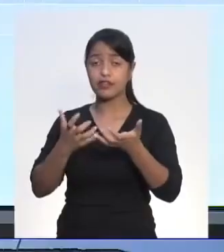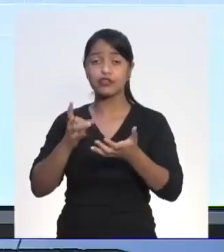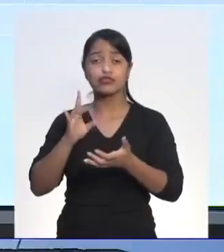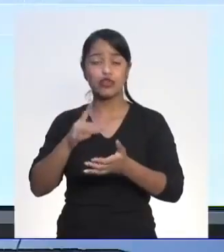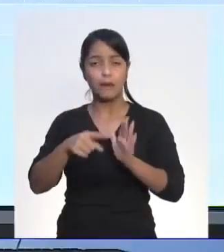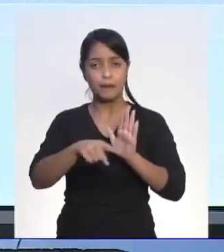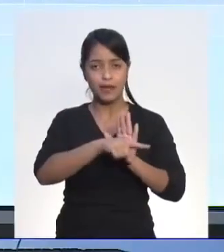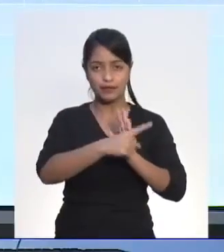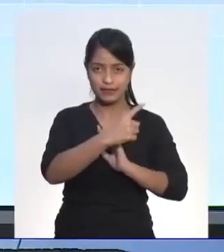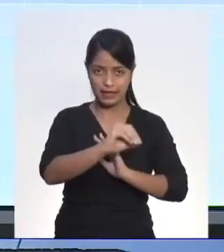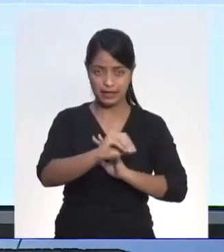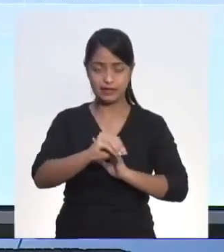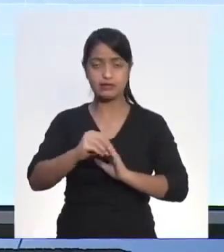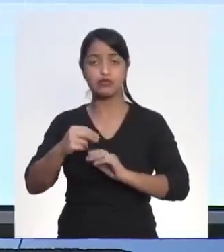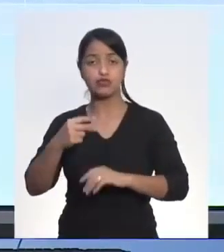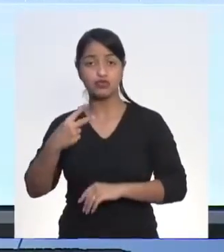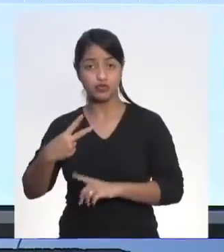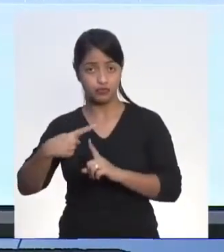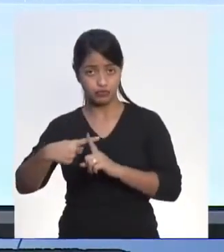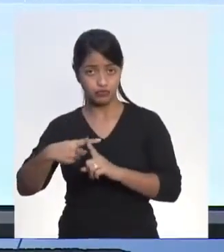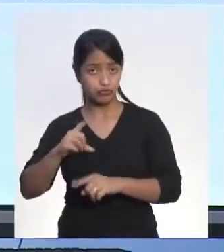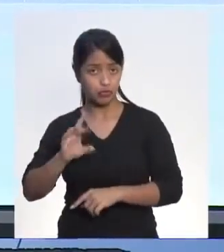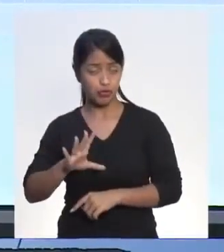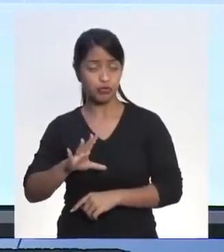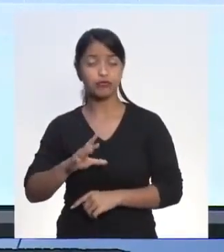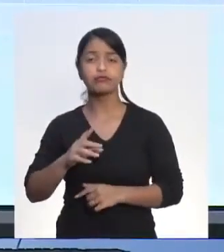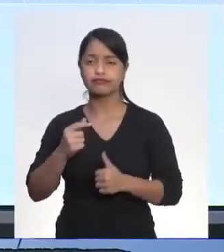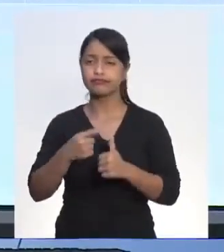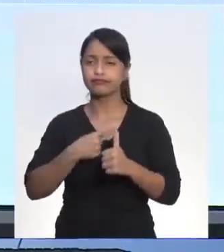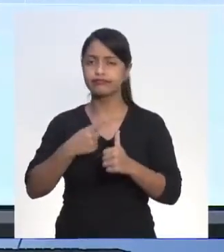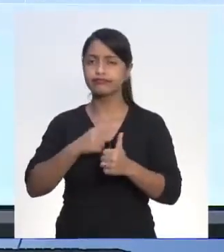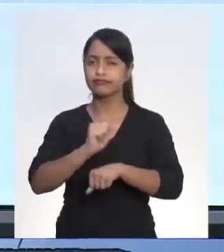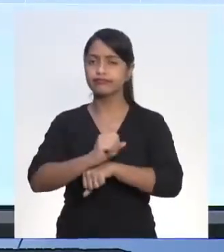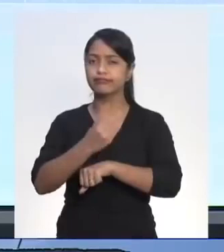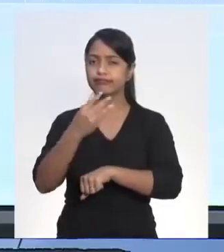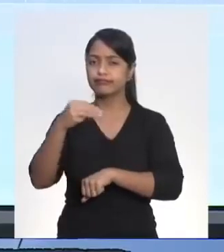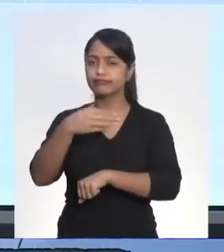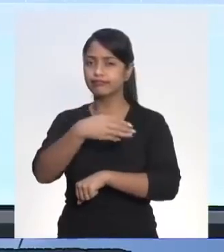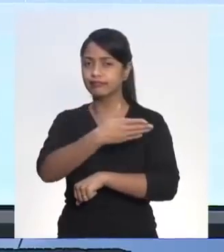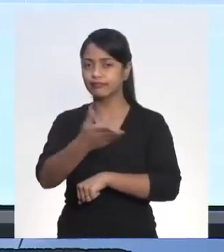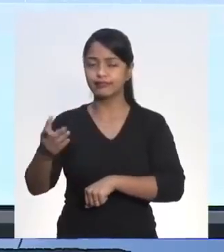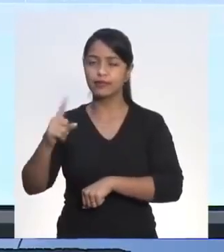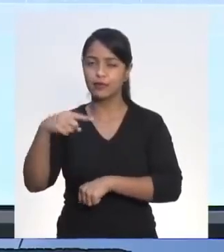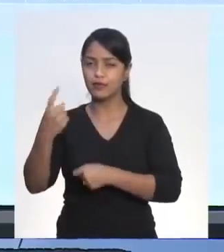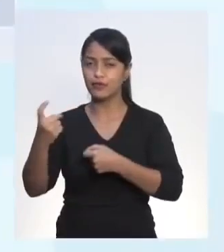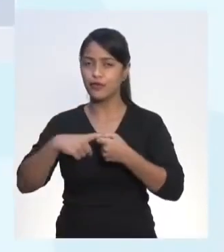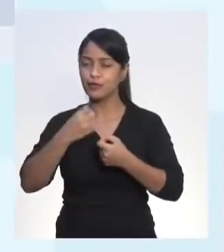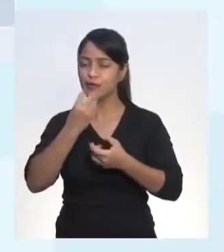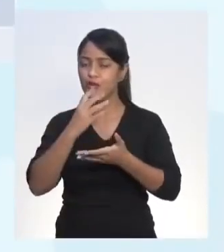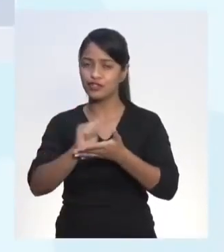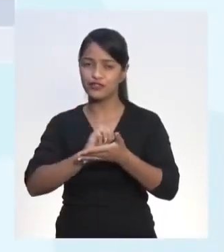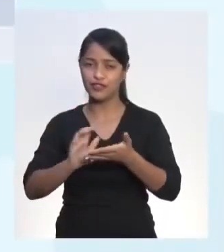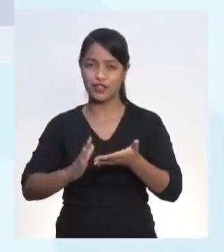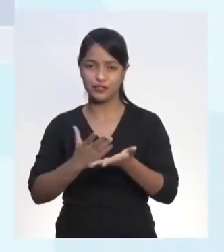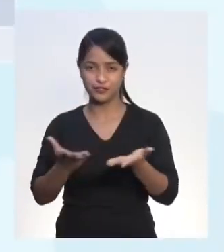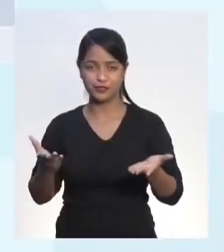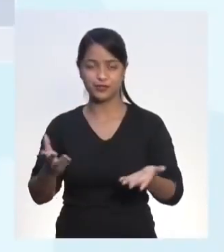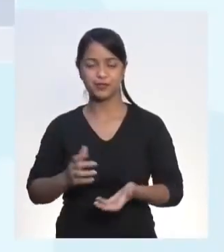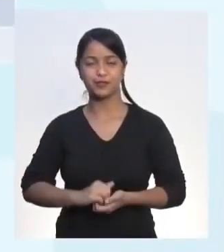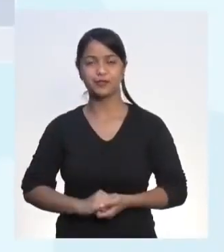negativo e do 2 positivo, tá? Primeira atividade, 3 minutinhos, a gente já retorna aí. Bom trabalho.